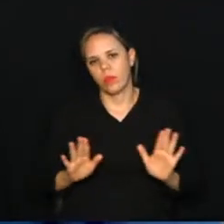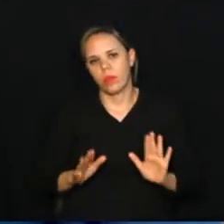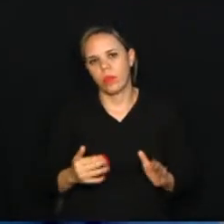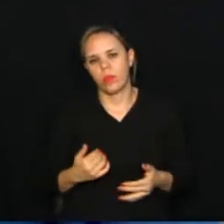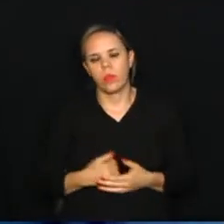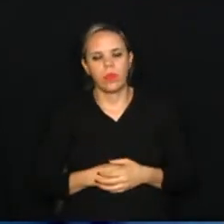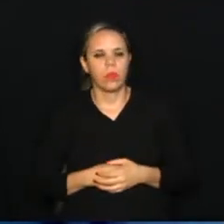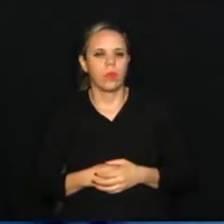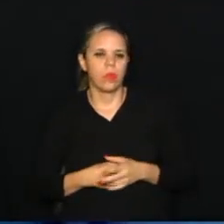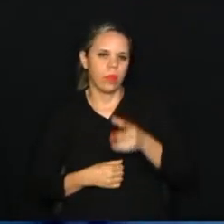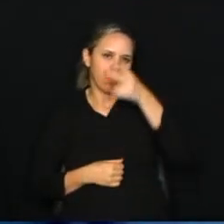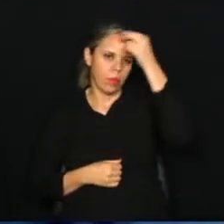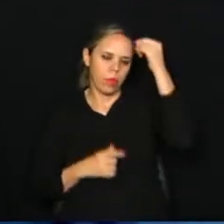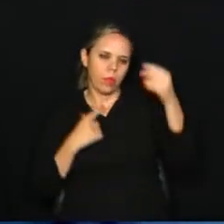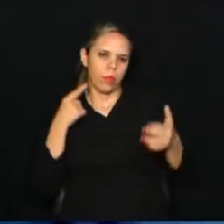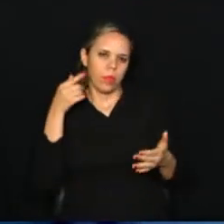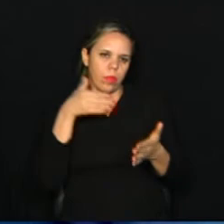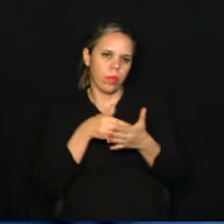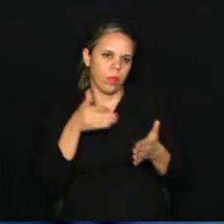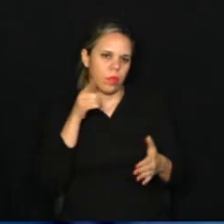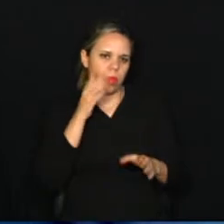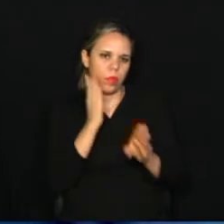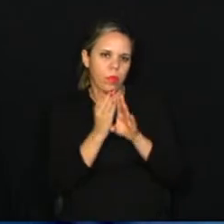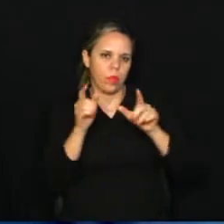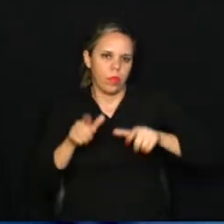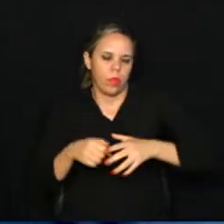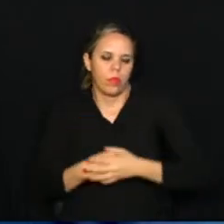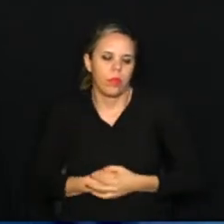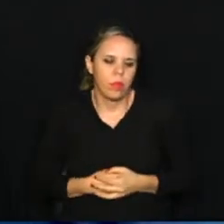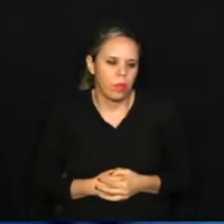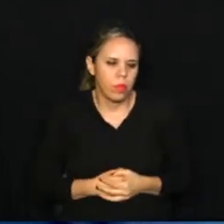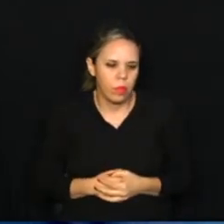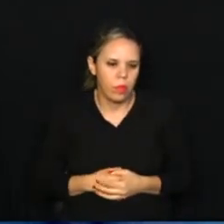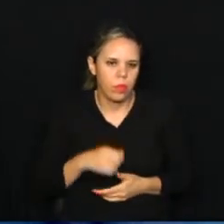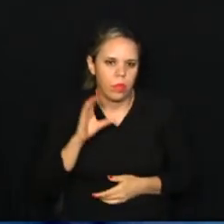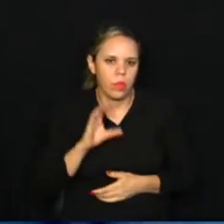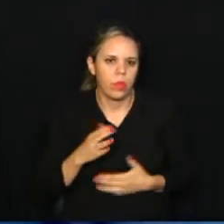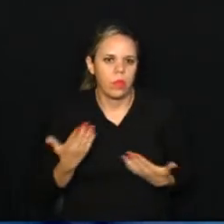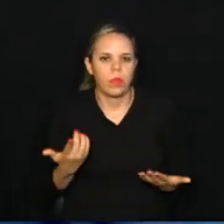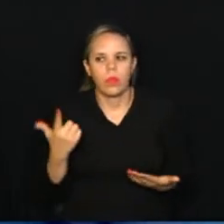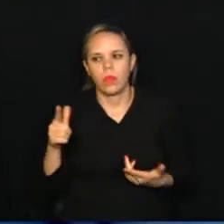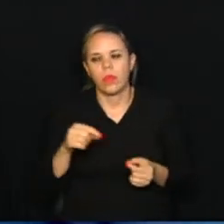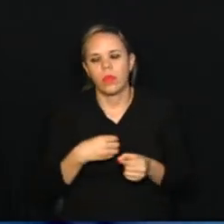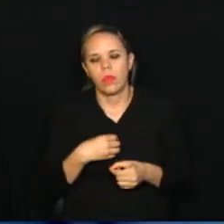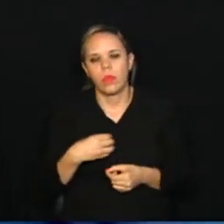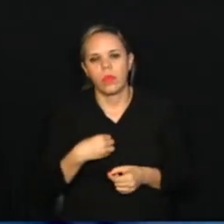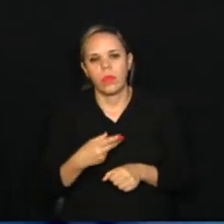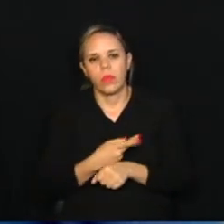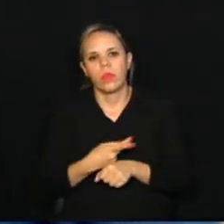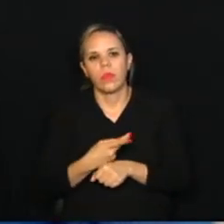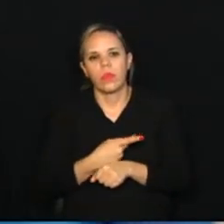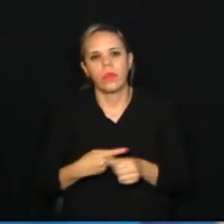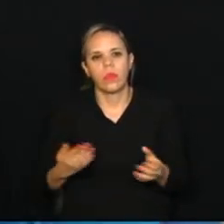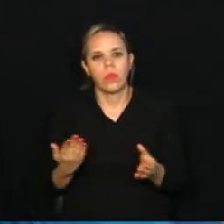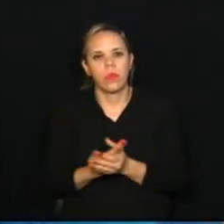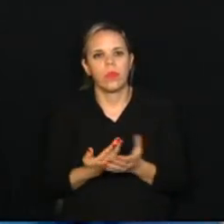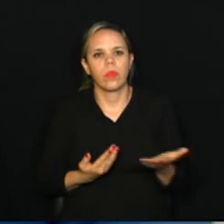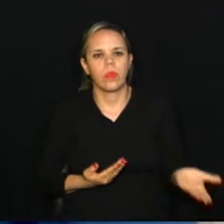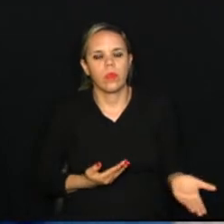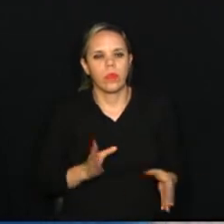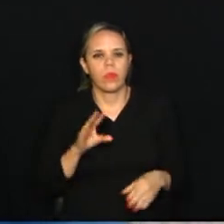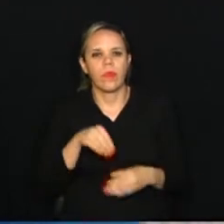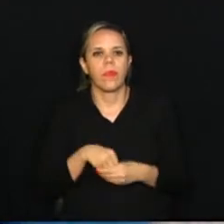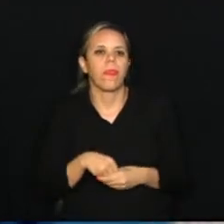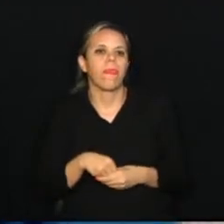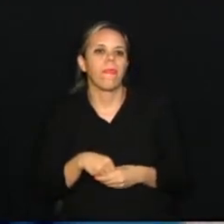Então, às vezes, a prefeitura tem uma dificuldade de localizar esse cidadão. Uma outra forma de procurar processos dentro